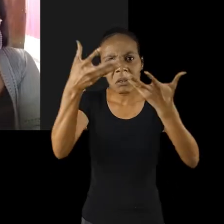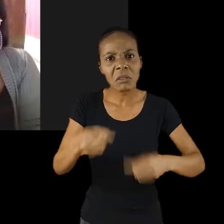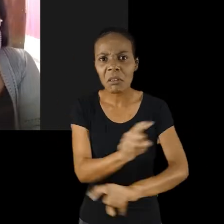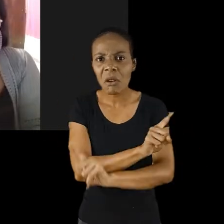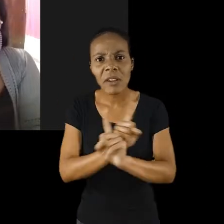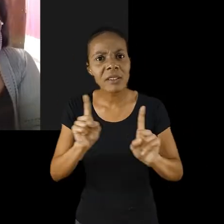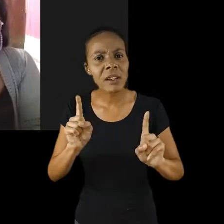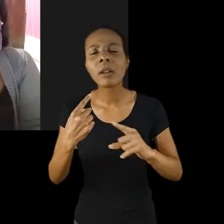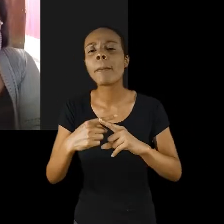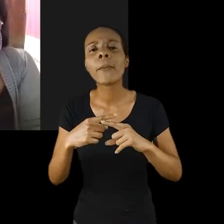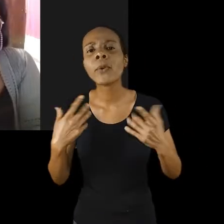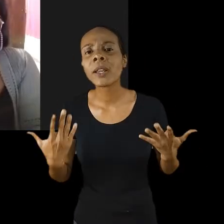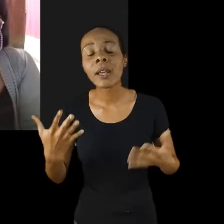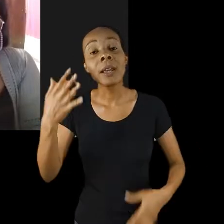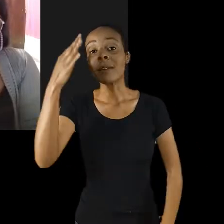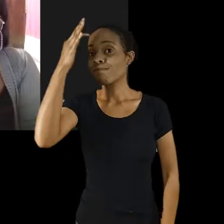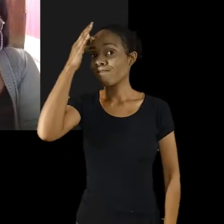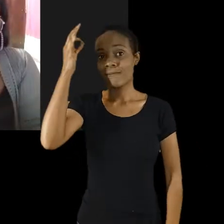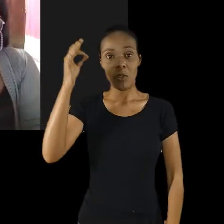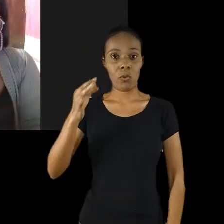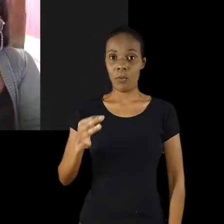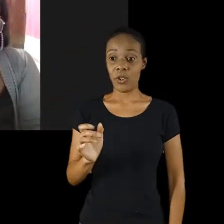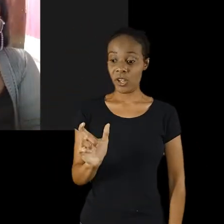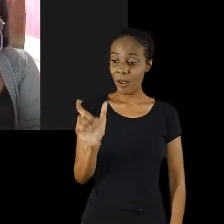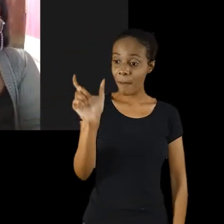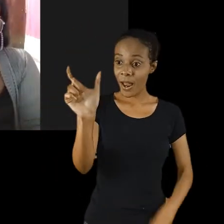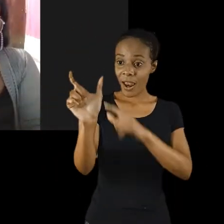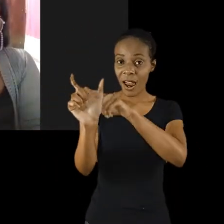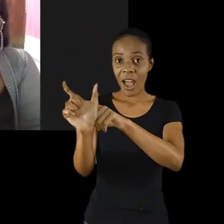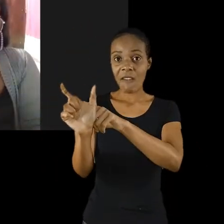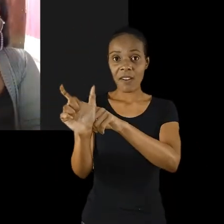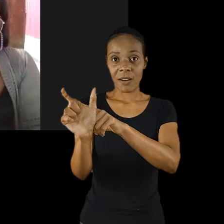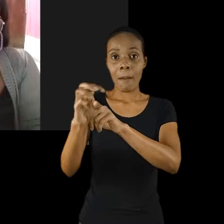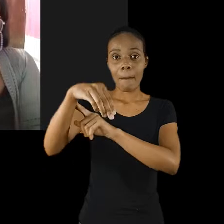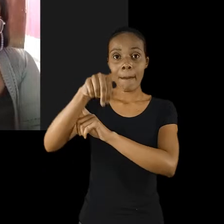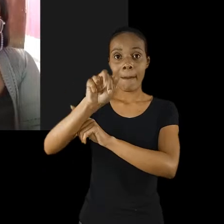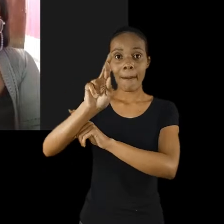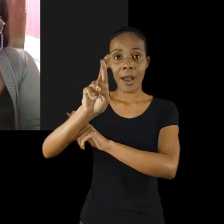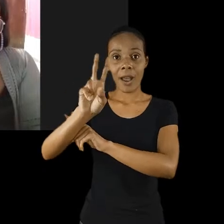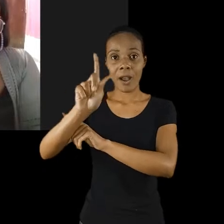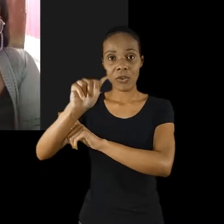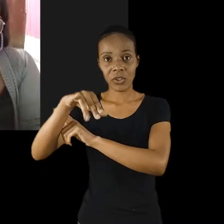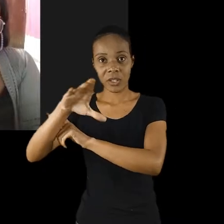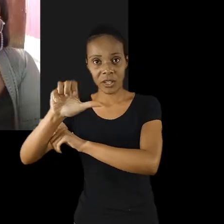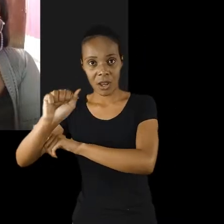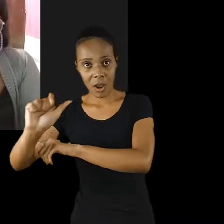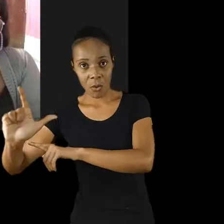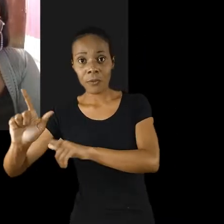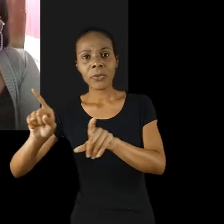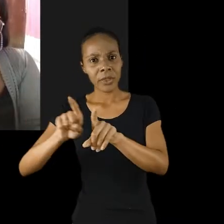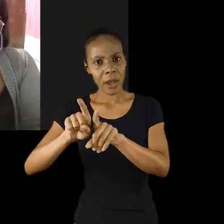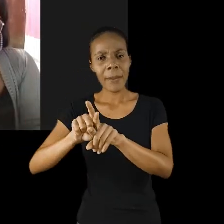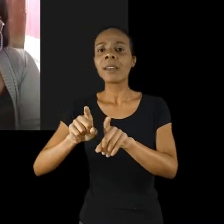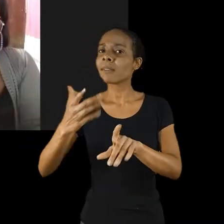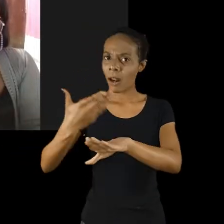consegue compreender que essa palavra marginal, ela também está em ascensão, sabe? Ela também pode estar nos